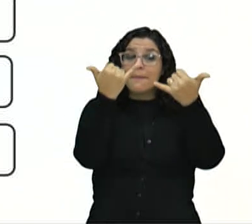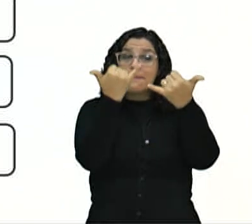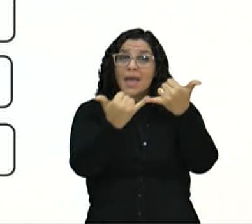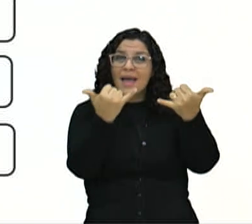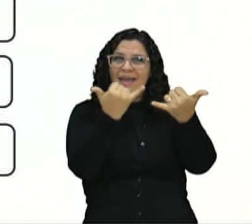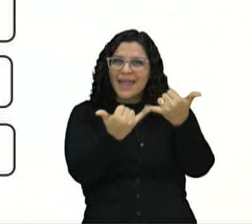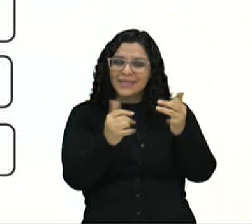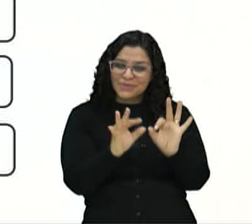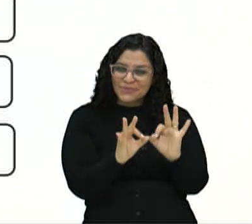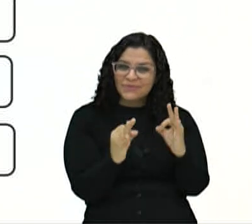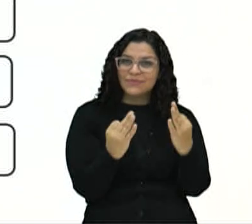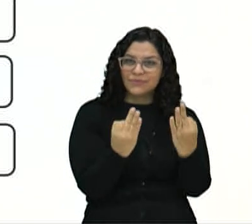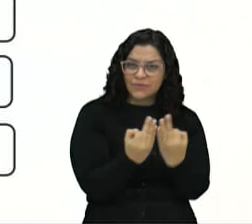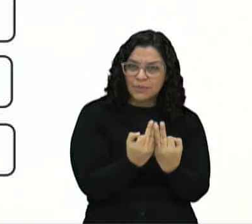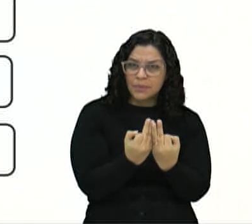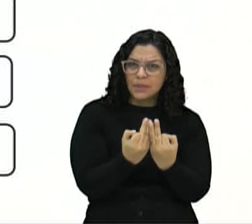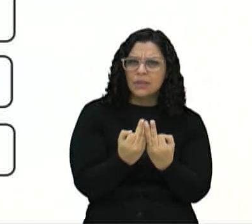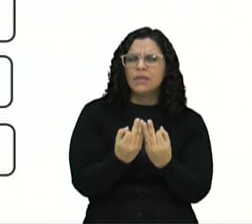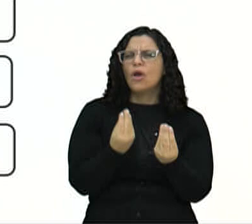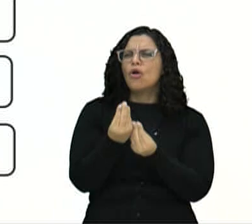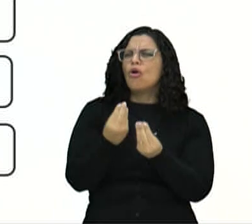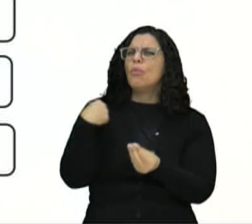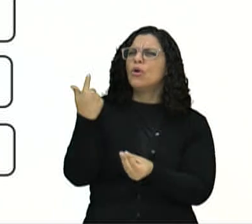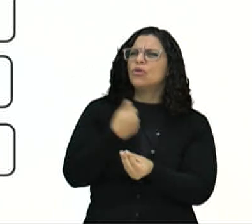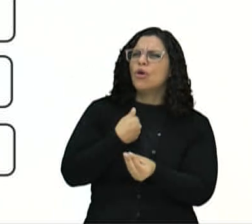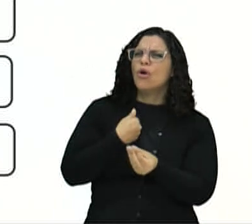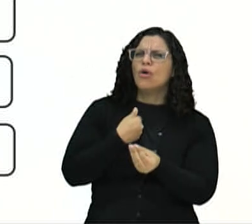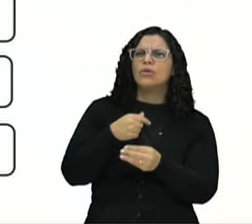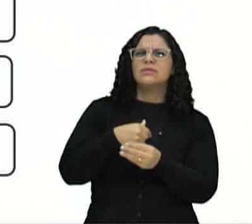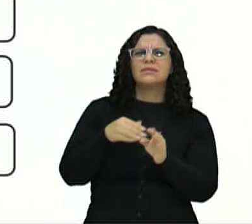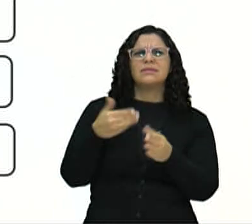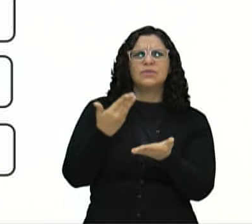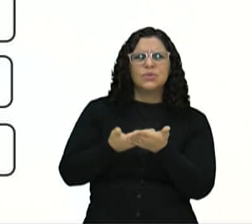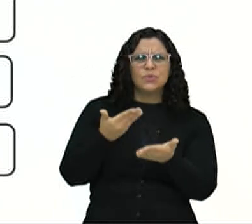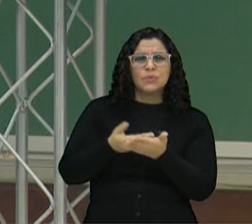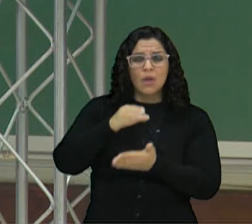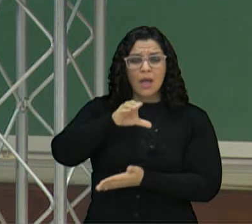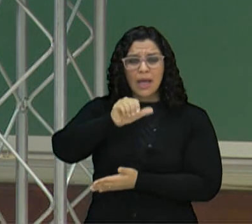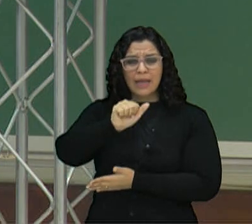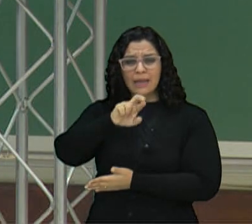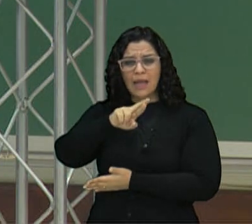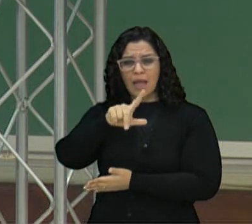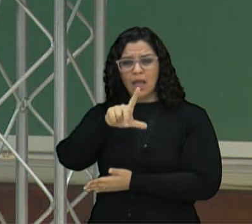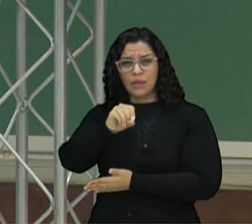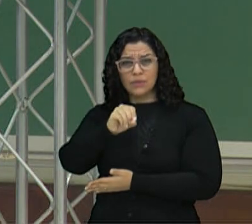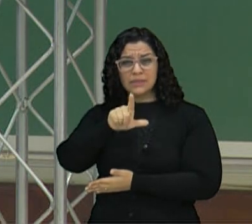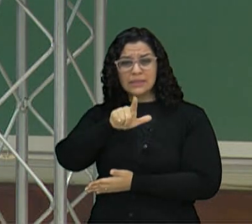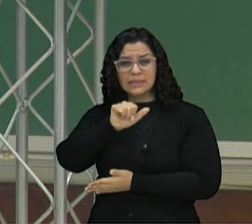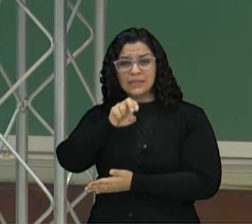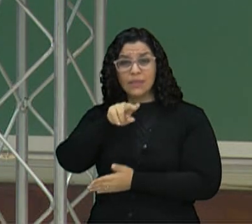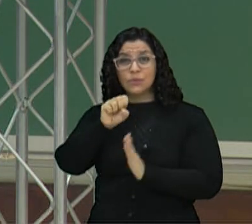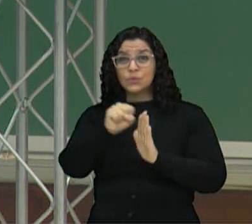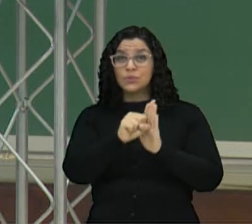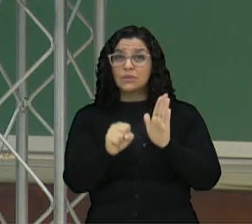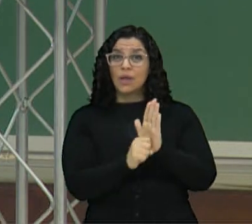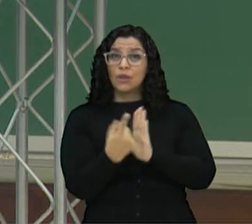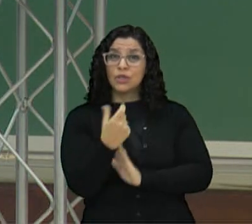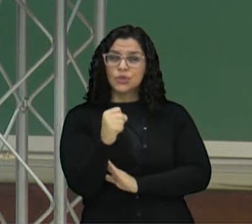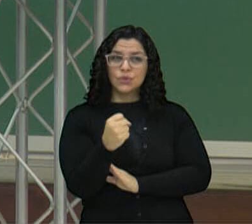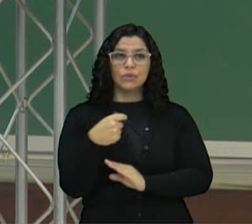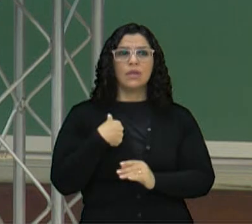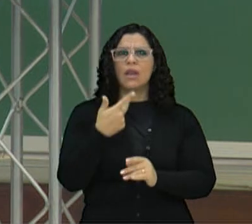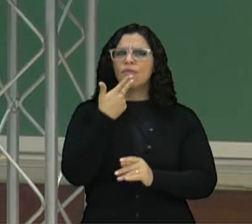parentesco. Essa classificação foi aquela proposta por Carlos Linneu lá no século XVIII.